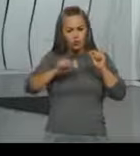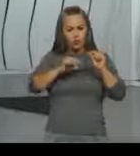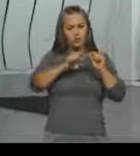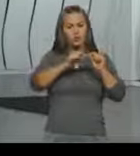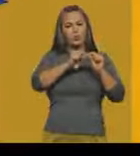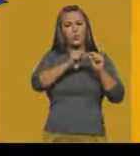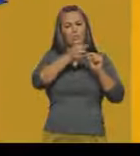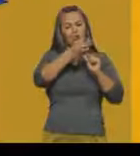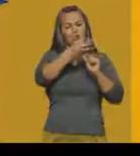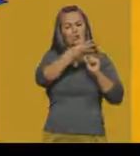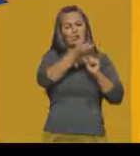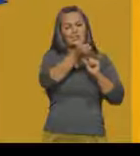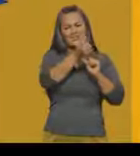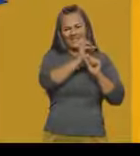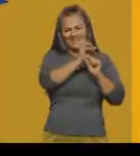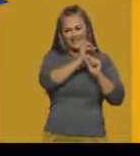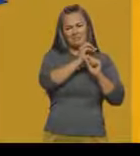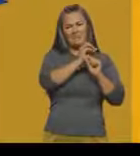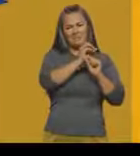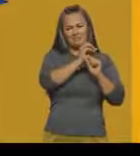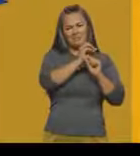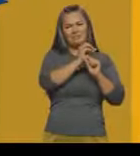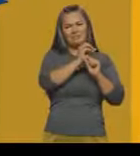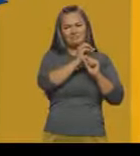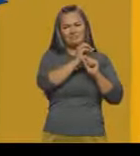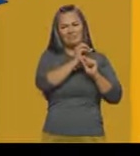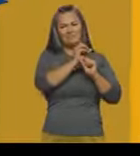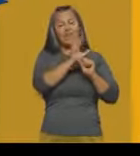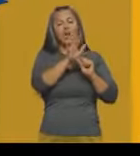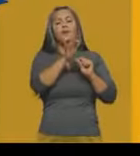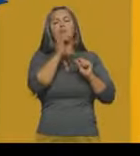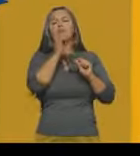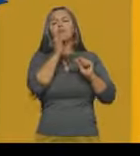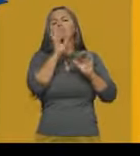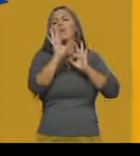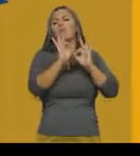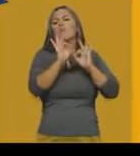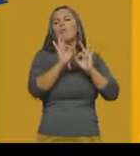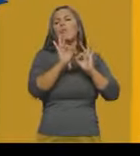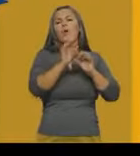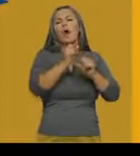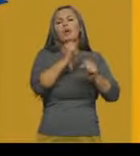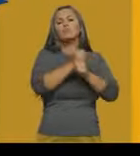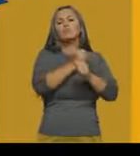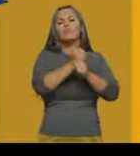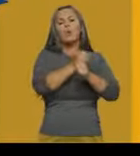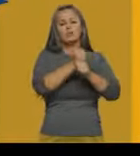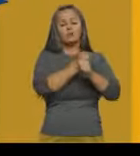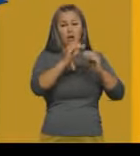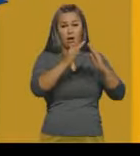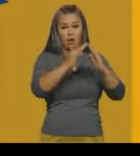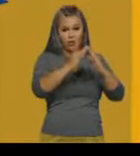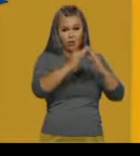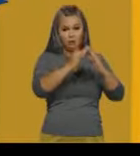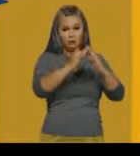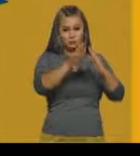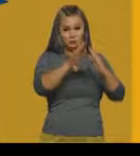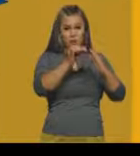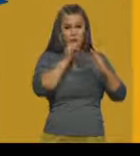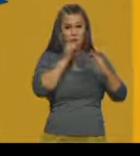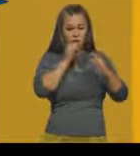utilizar, beleza? Lá na agrimensura, vou fazer uma casa, o terreno não é tão,